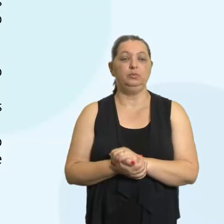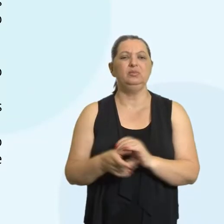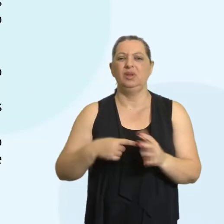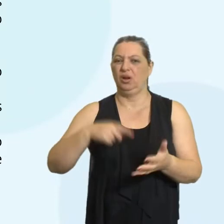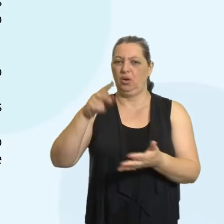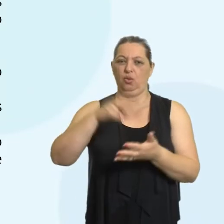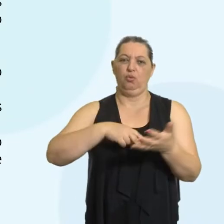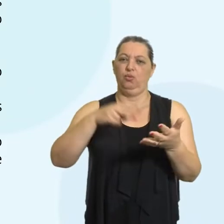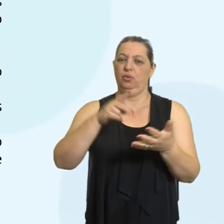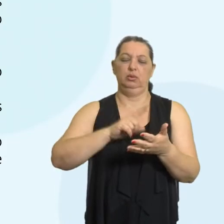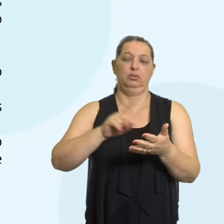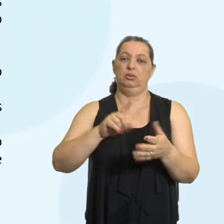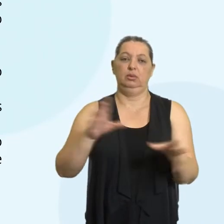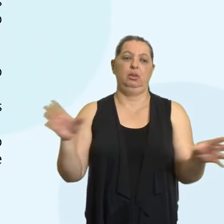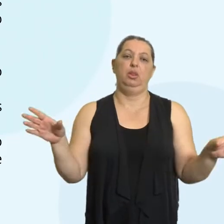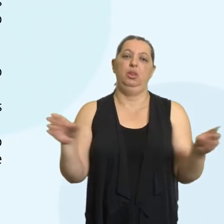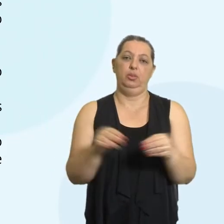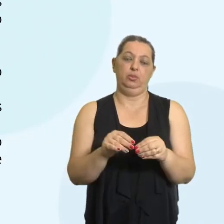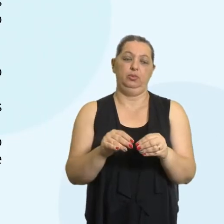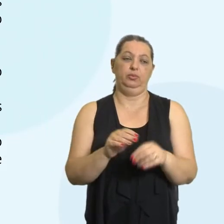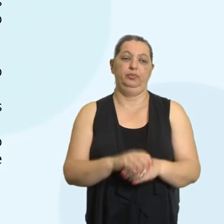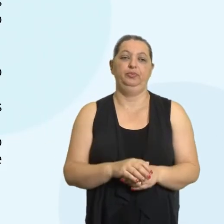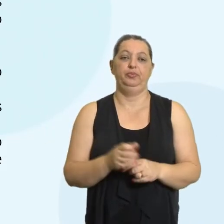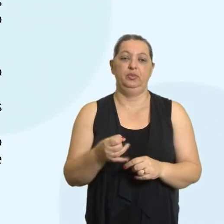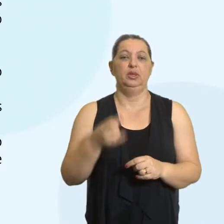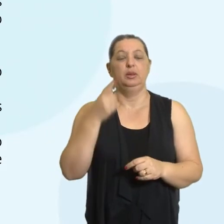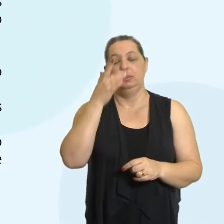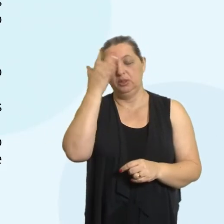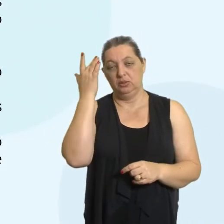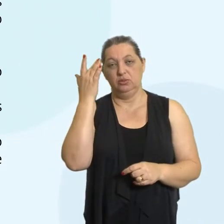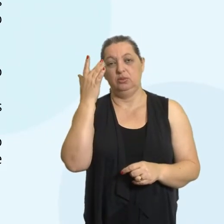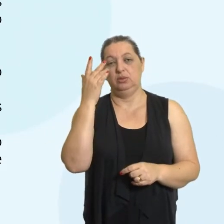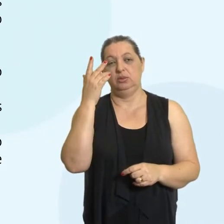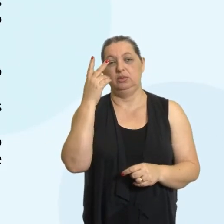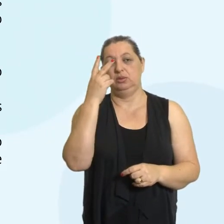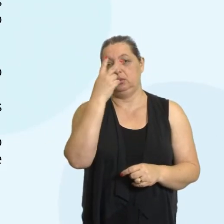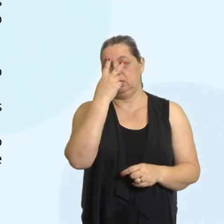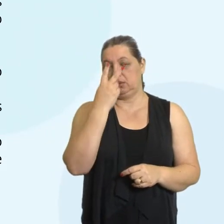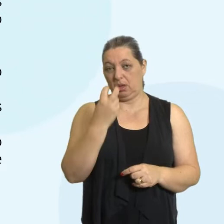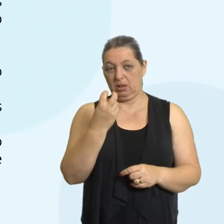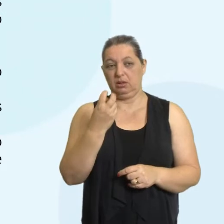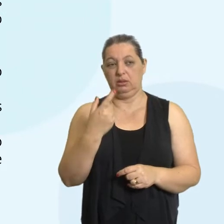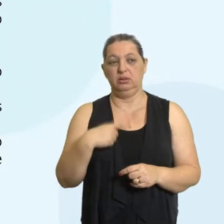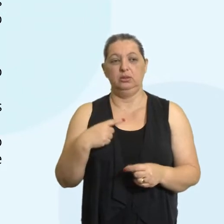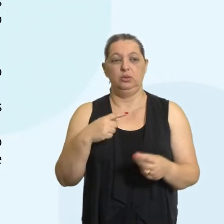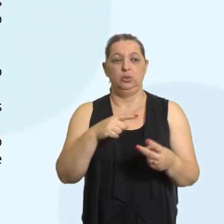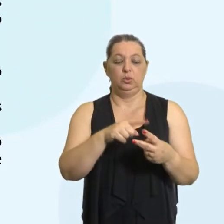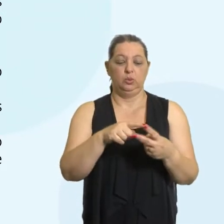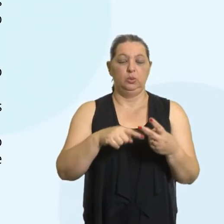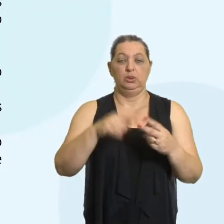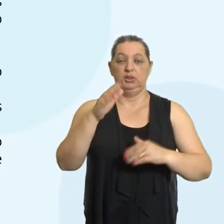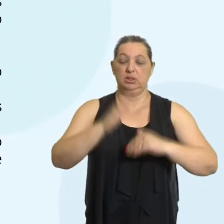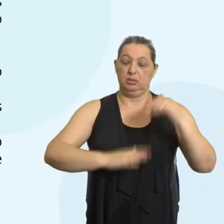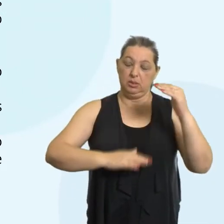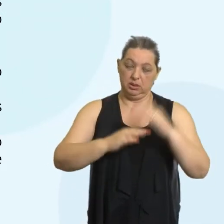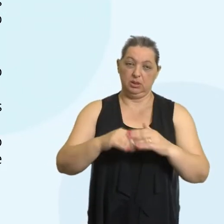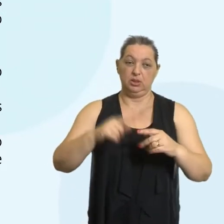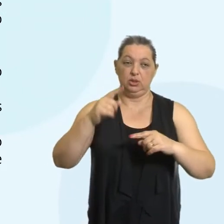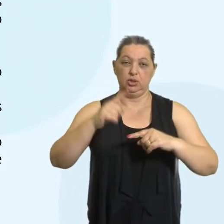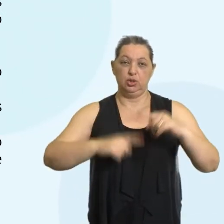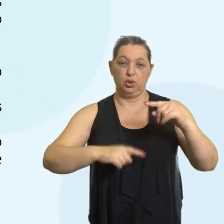vou ler tudo isso para vocês tá então para quem tem deficiência visual são duas habilidades e objetos do conhecimento do ensino